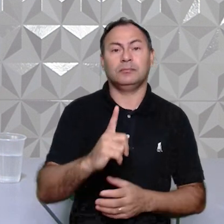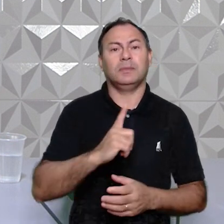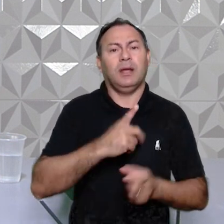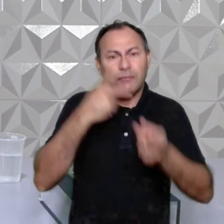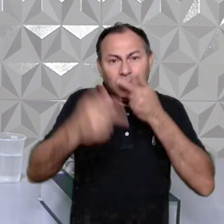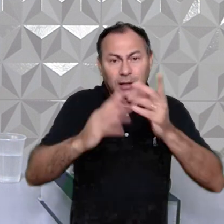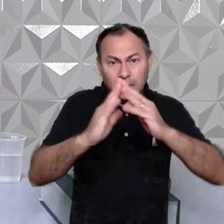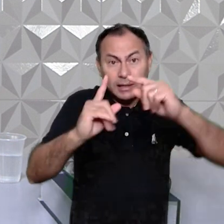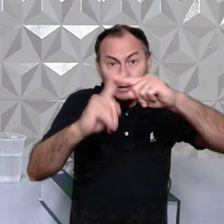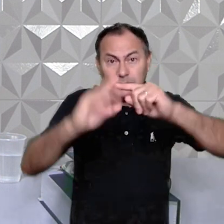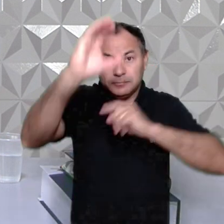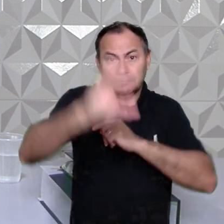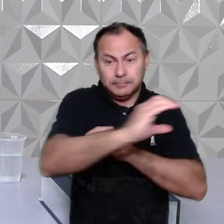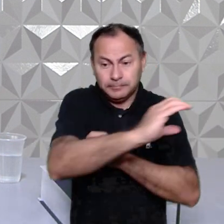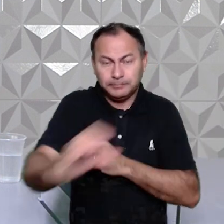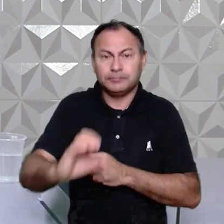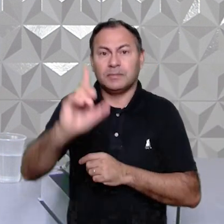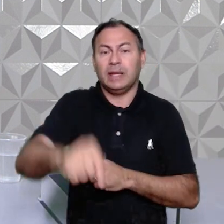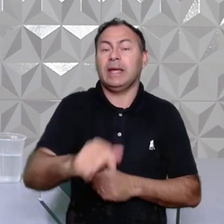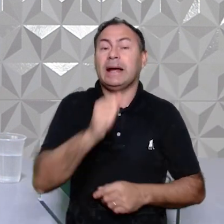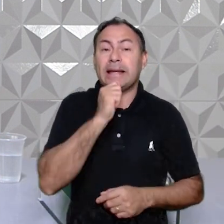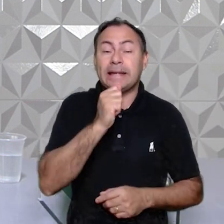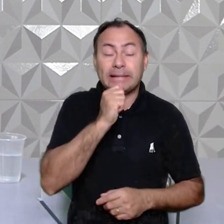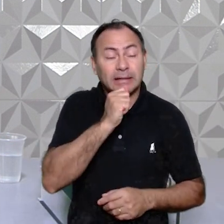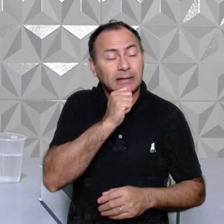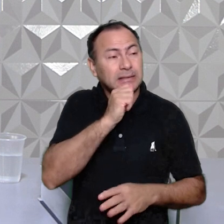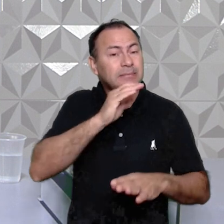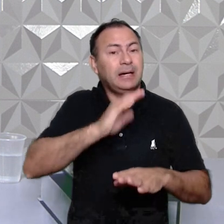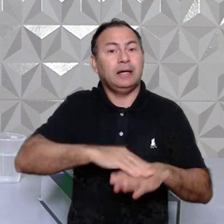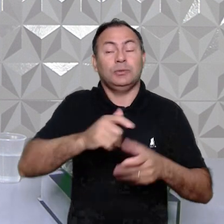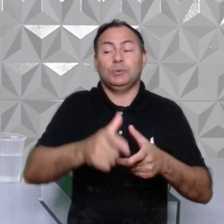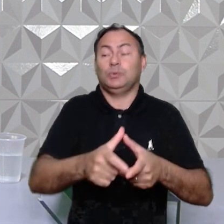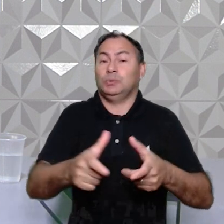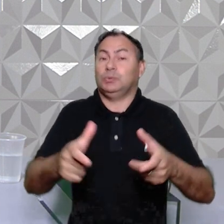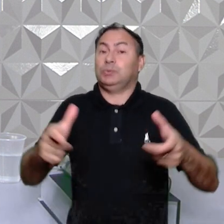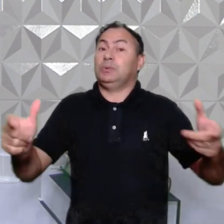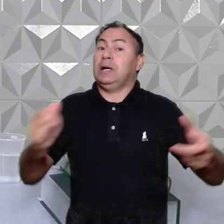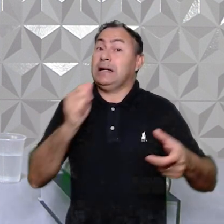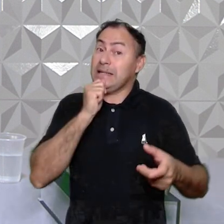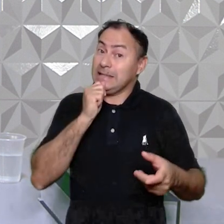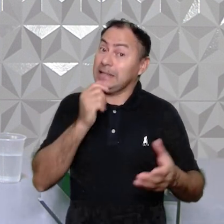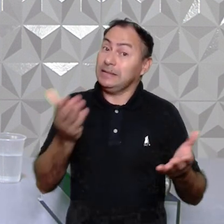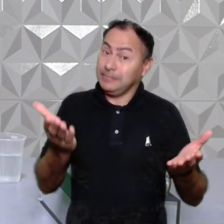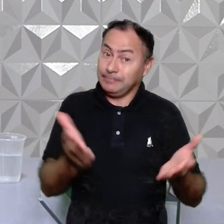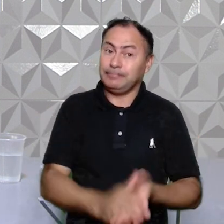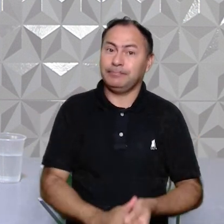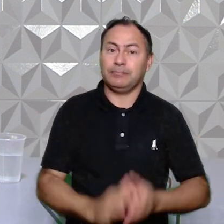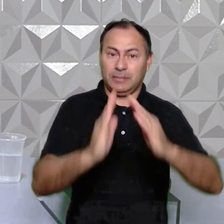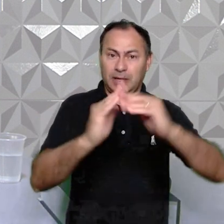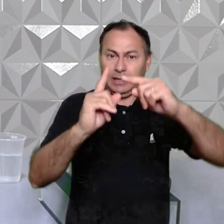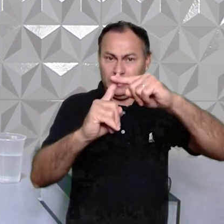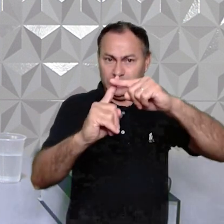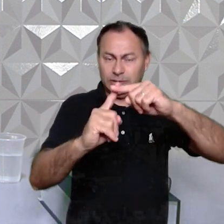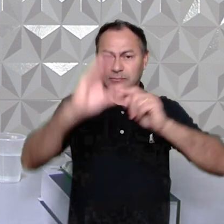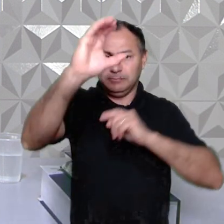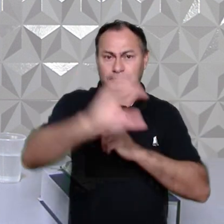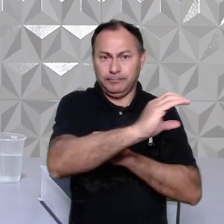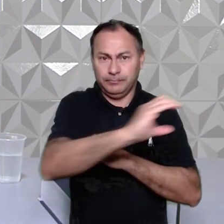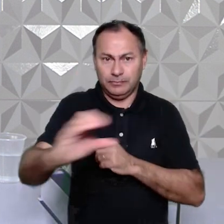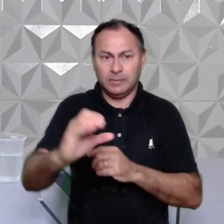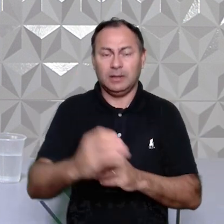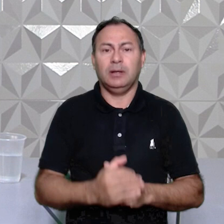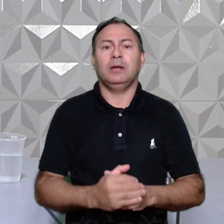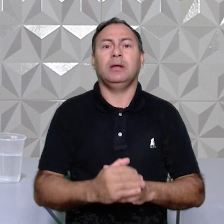Vamos dizer assim, a Igreja Católica é ainda muito maior. Então, a Igreja Católica é